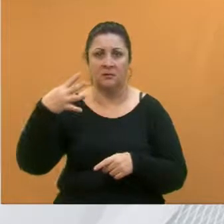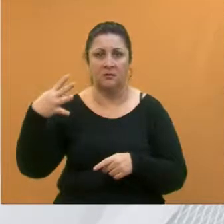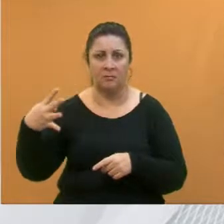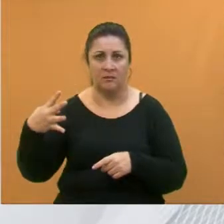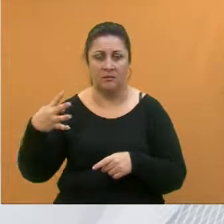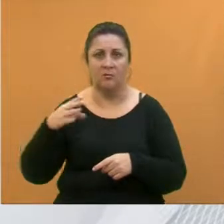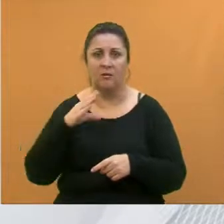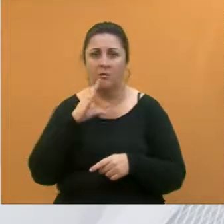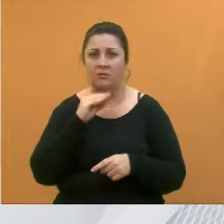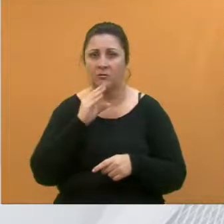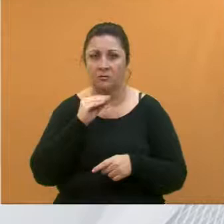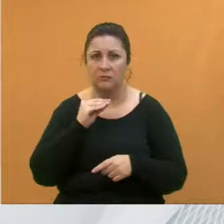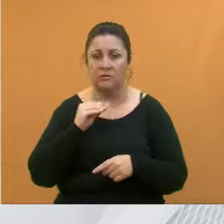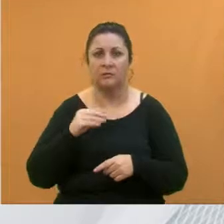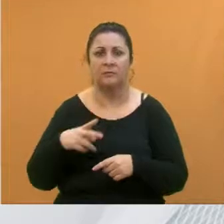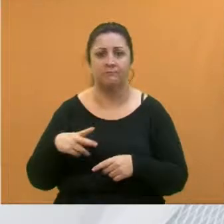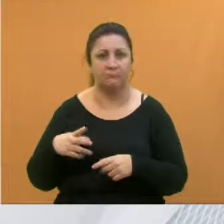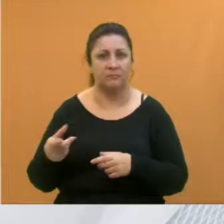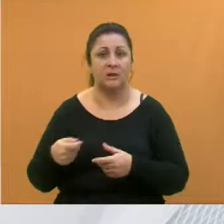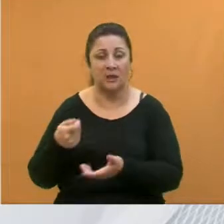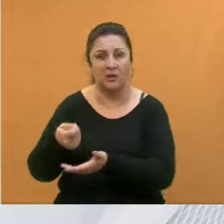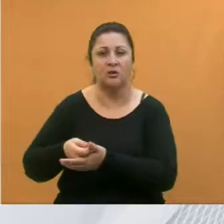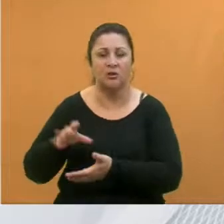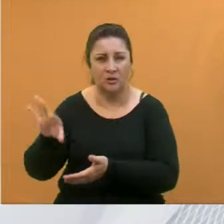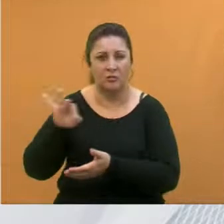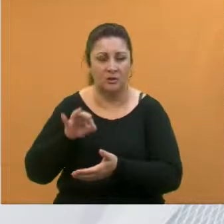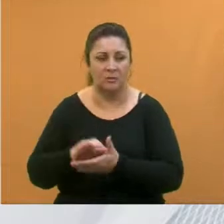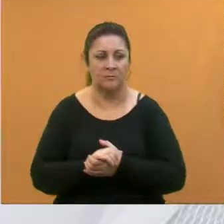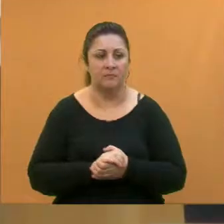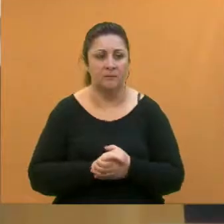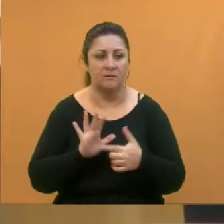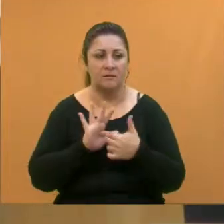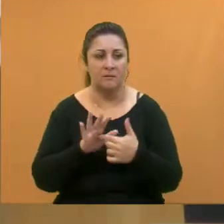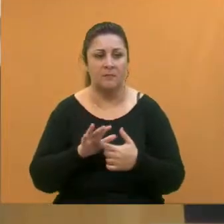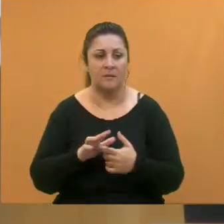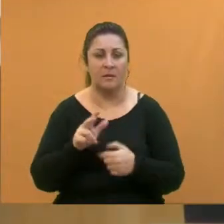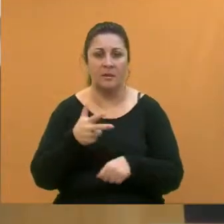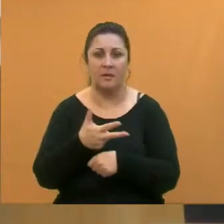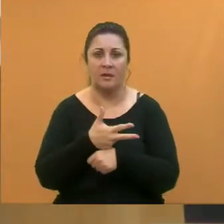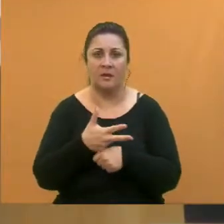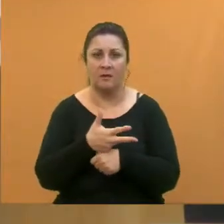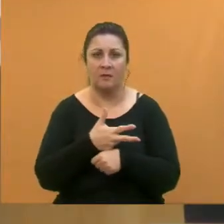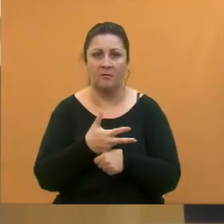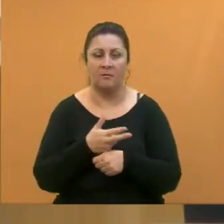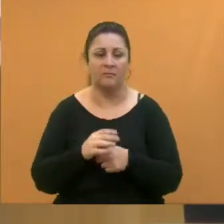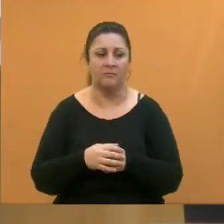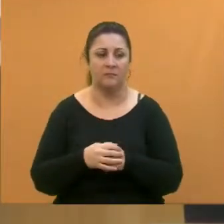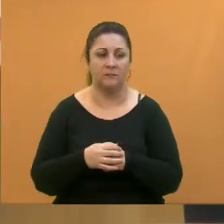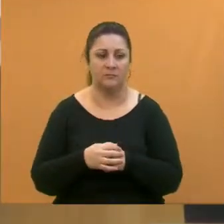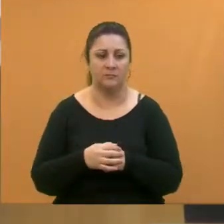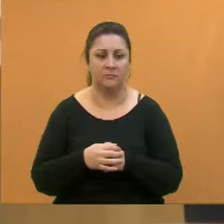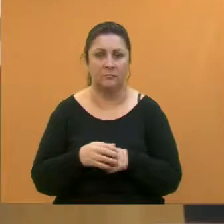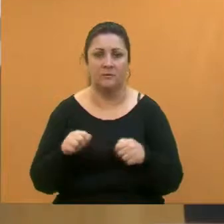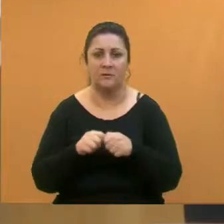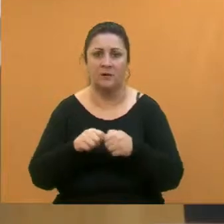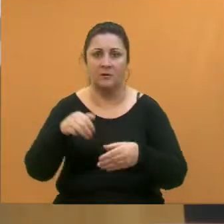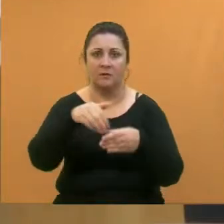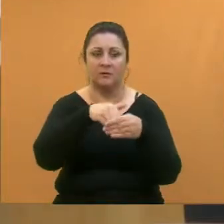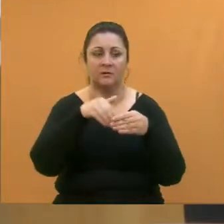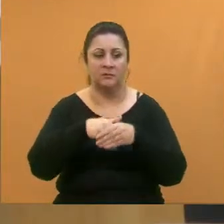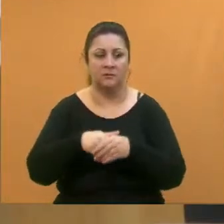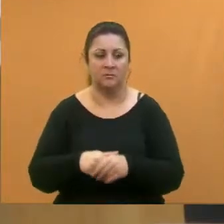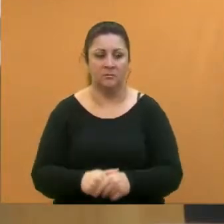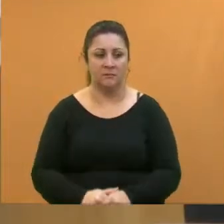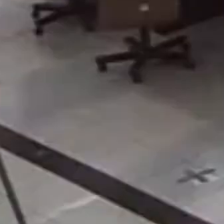comissionados. Agora, eu pediria à técnica que colocasse o vídeo da época em que nós fizemos a votação do projeto.